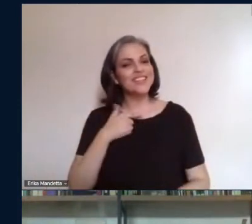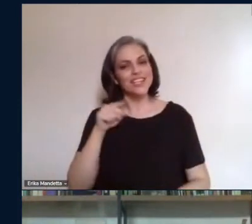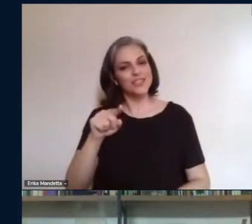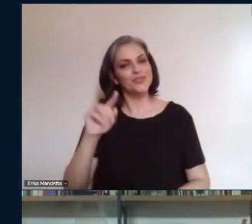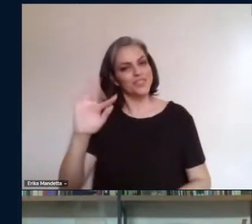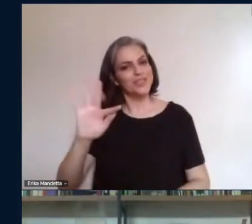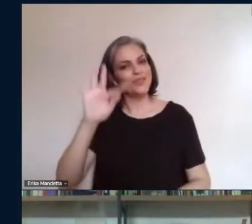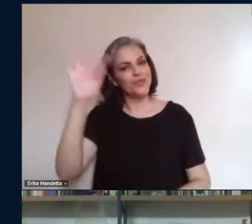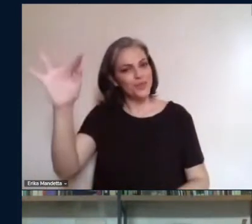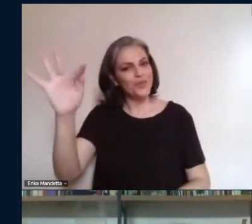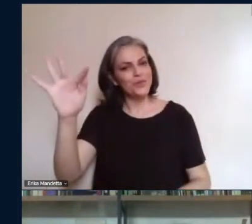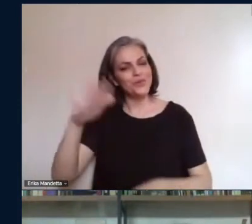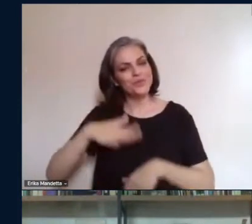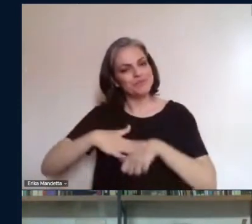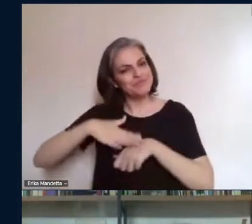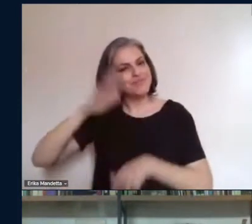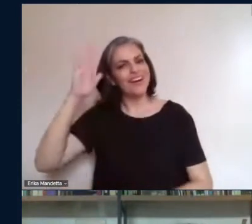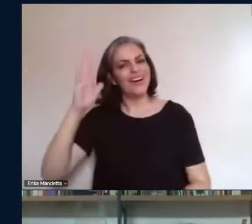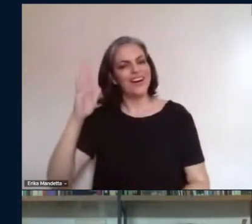muito,